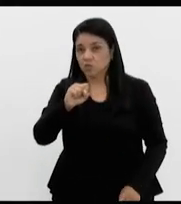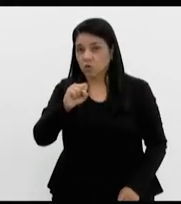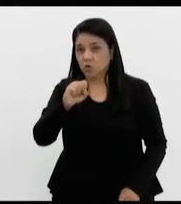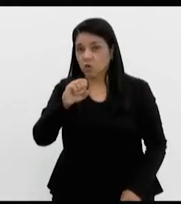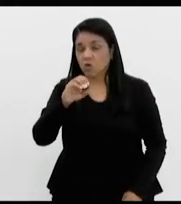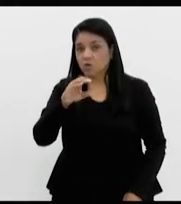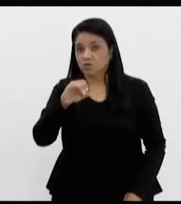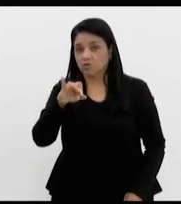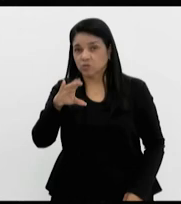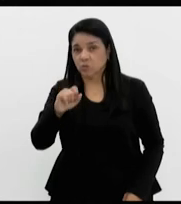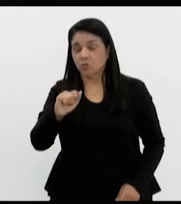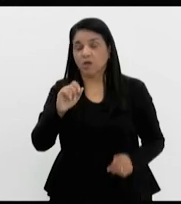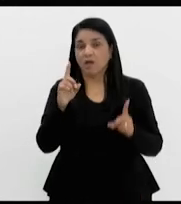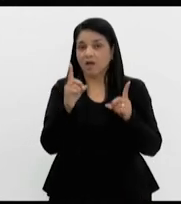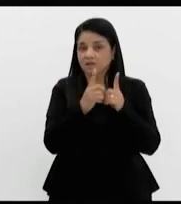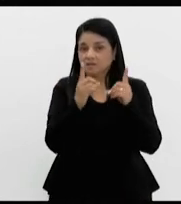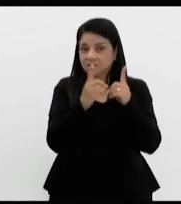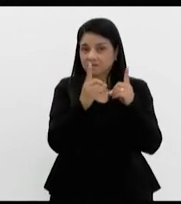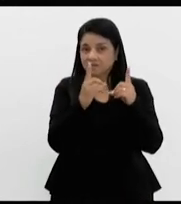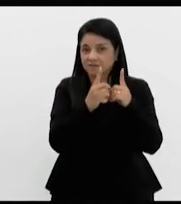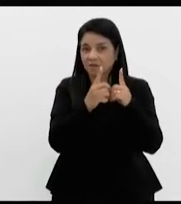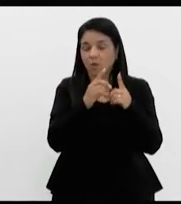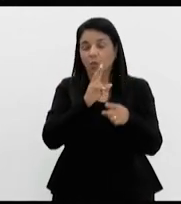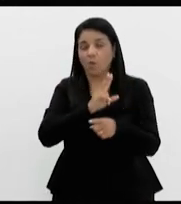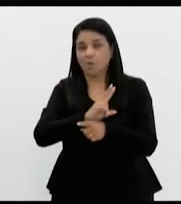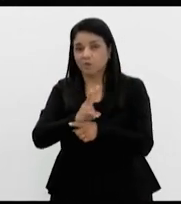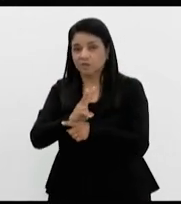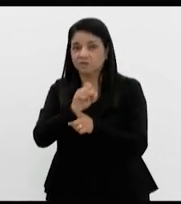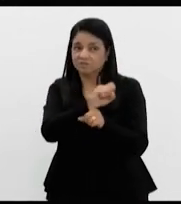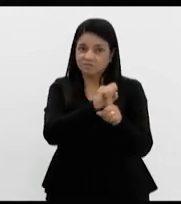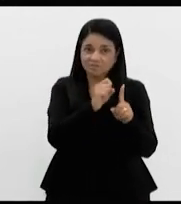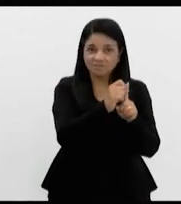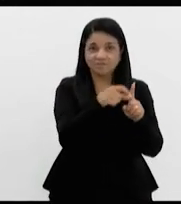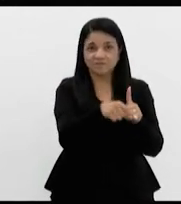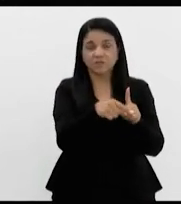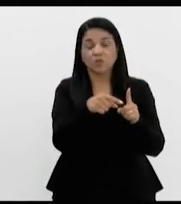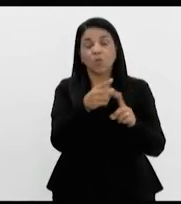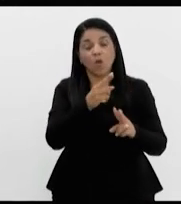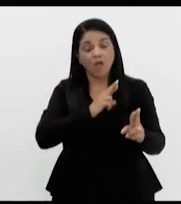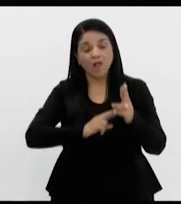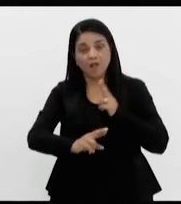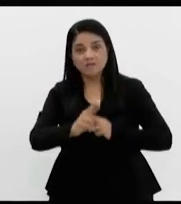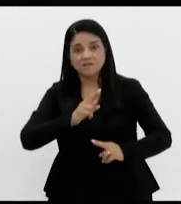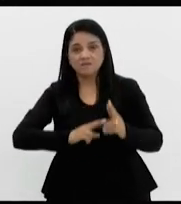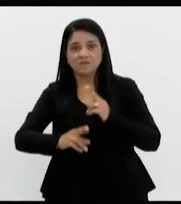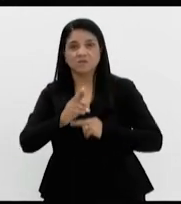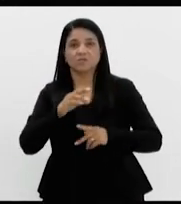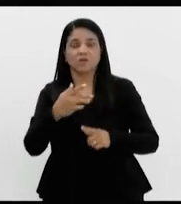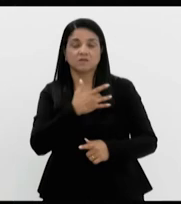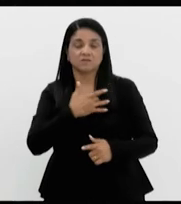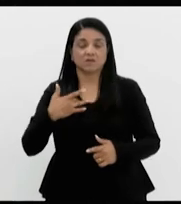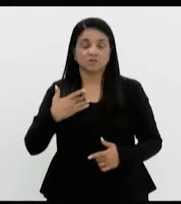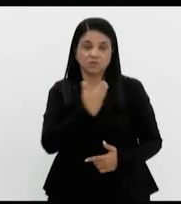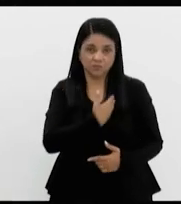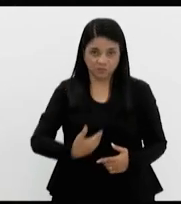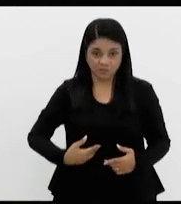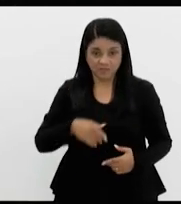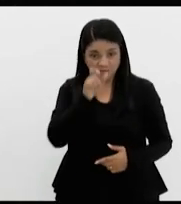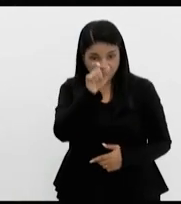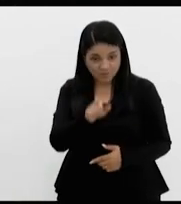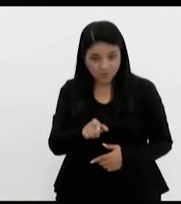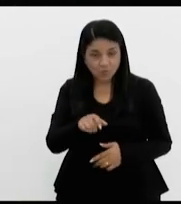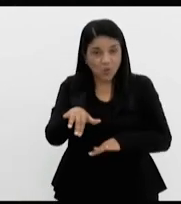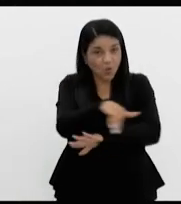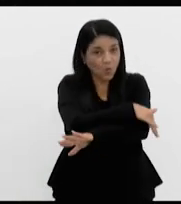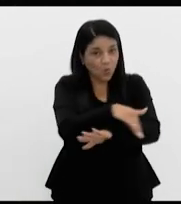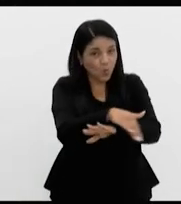da proteção especial, com relação com a saúde pública. Porque se uma pessoa está em situação